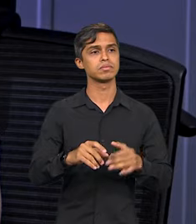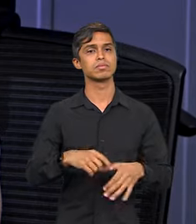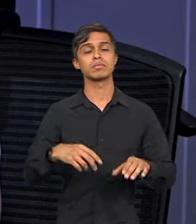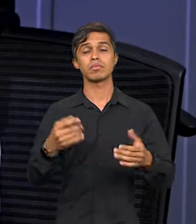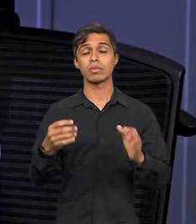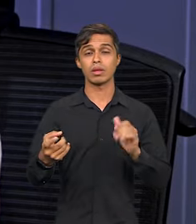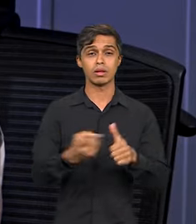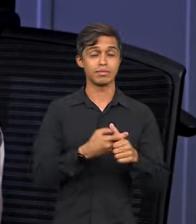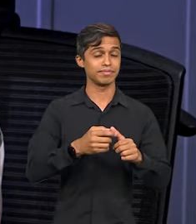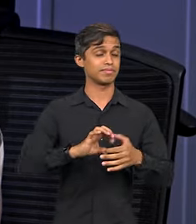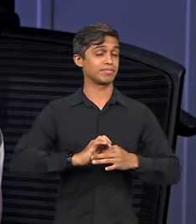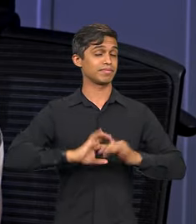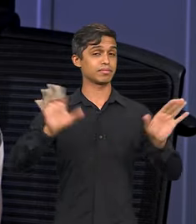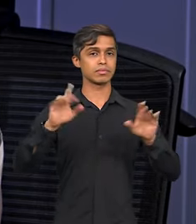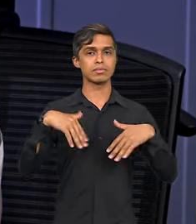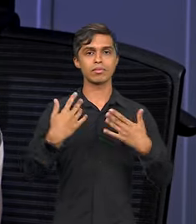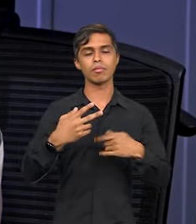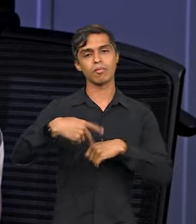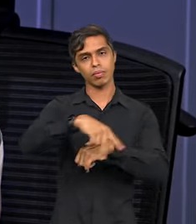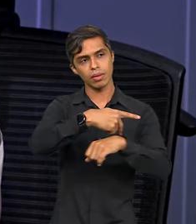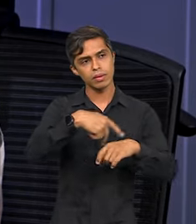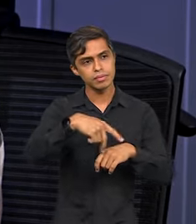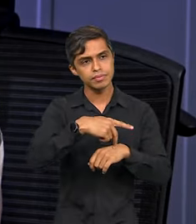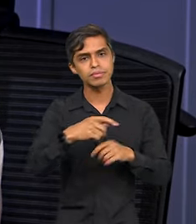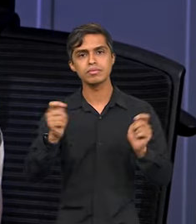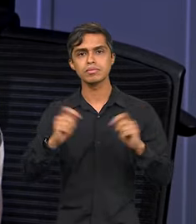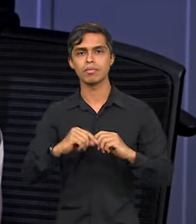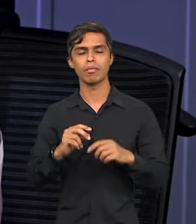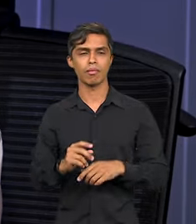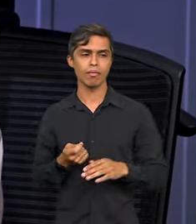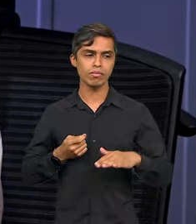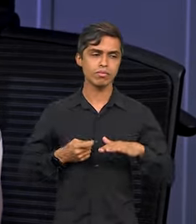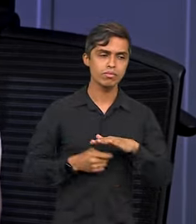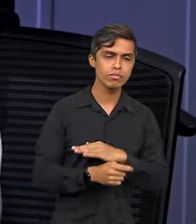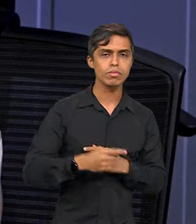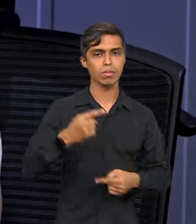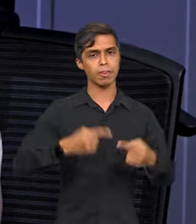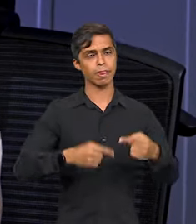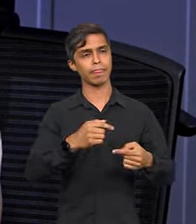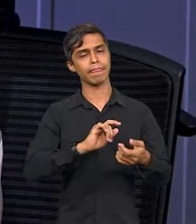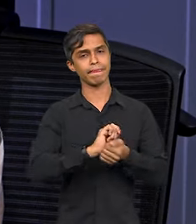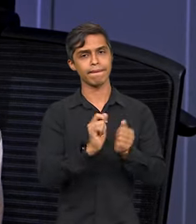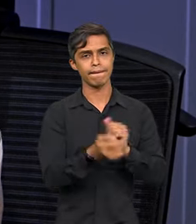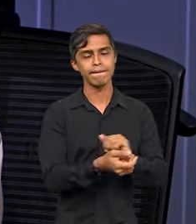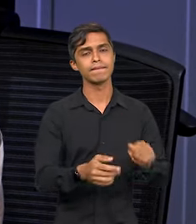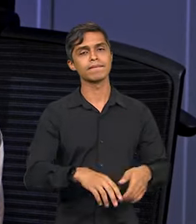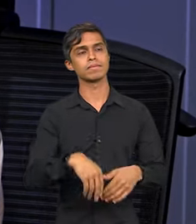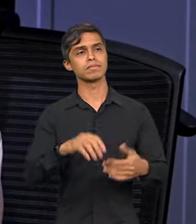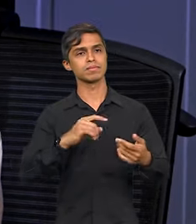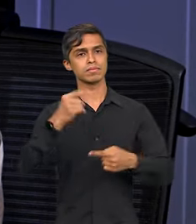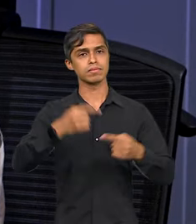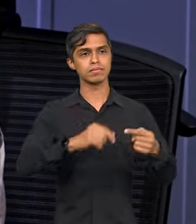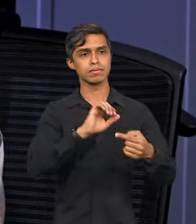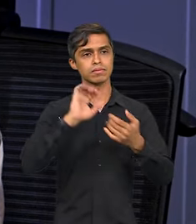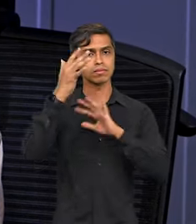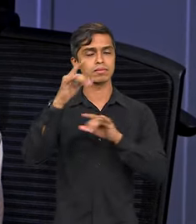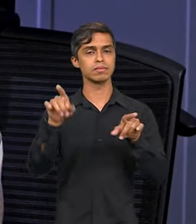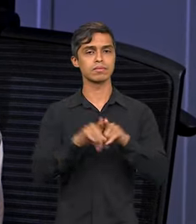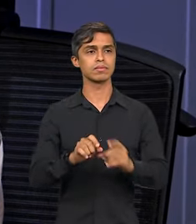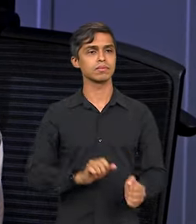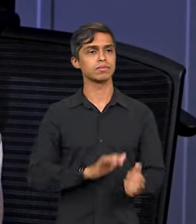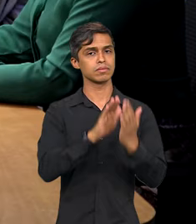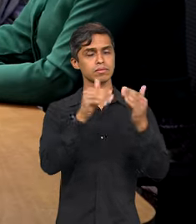endividamento para que os países possam eh financiar as políticas de adaptação às mudanças climáticas e o combate à